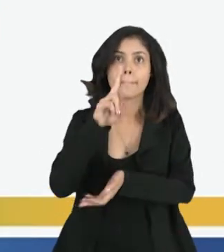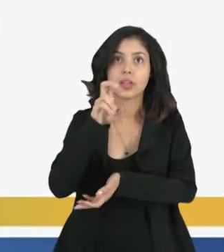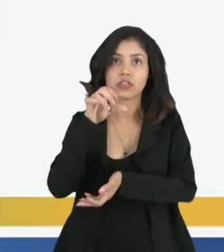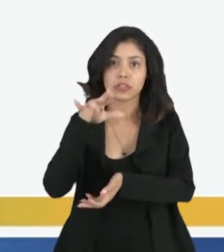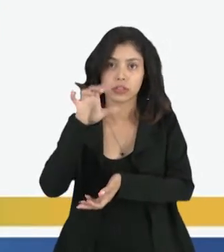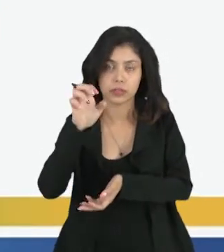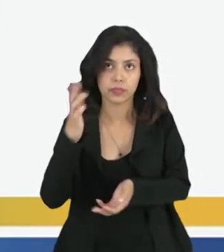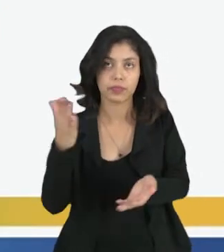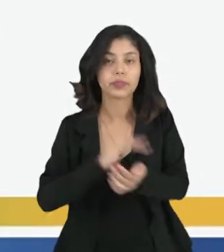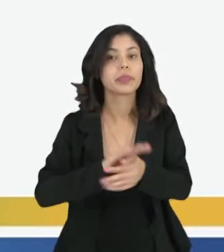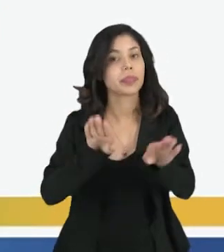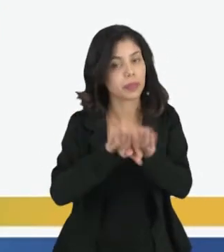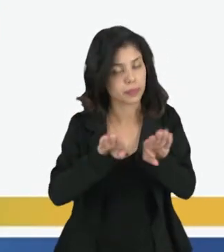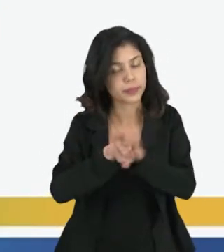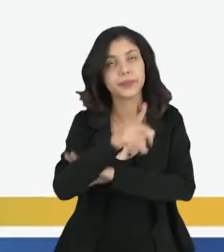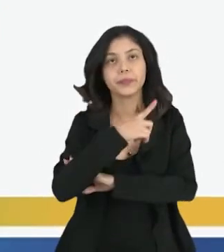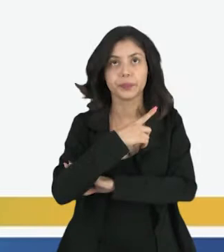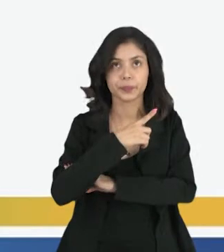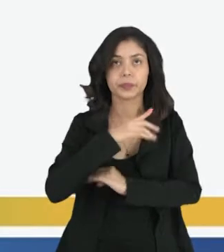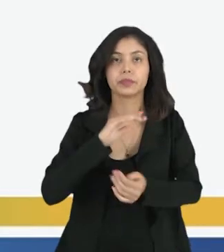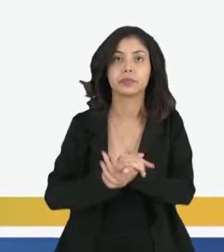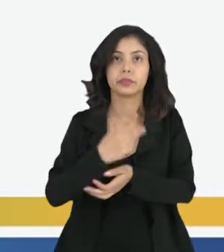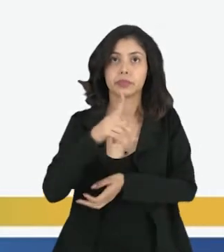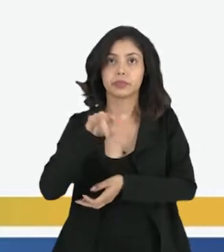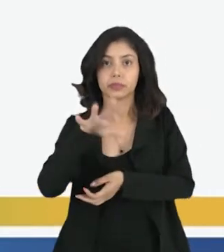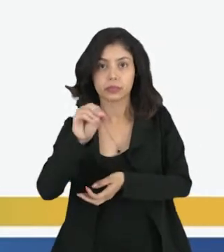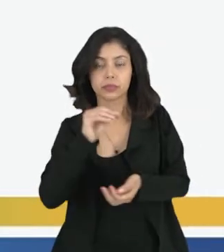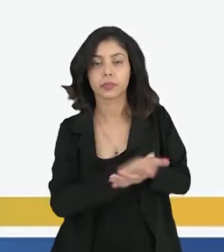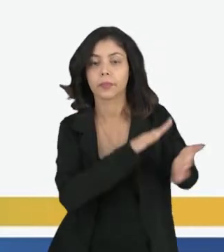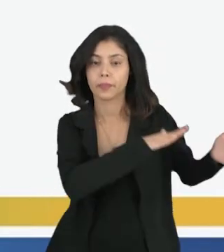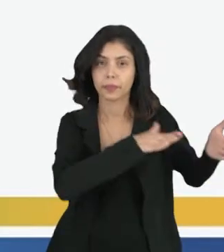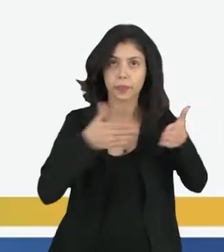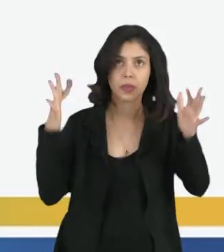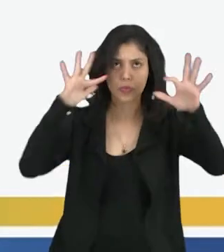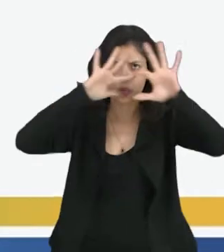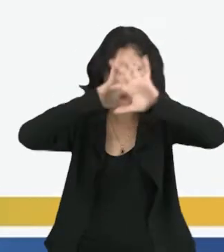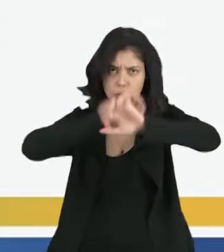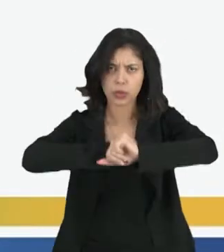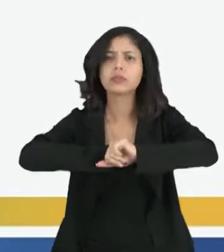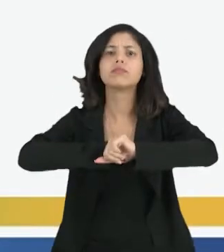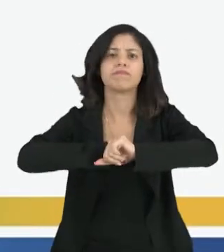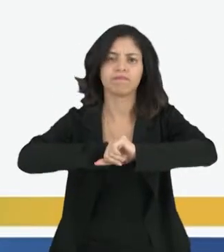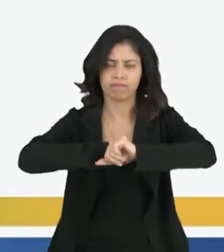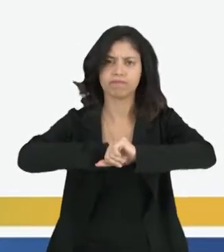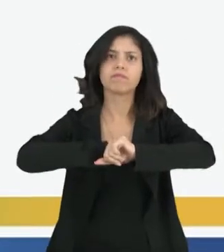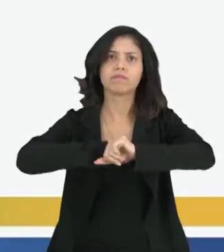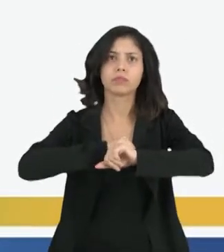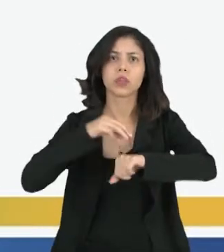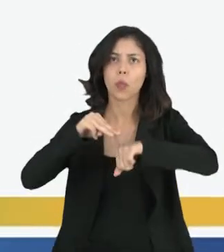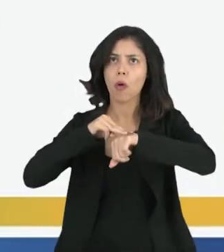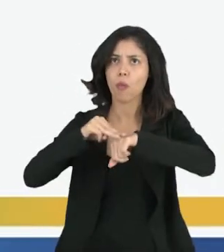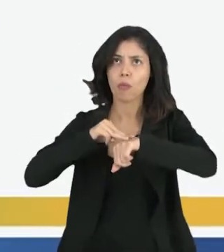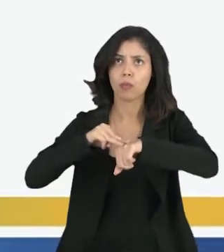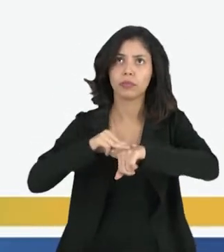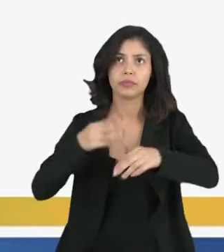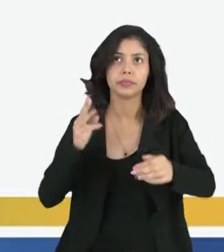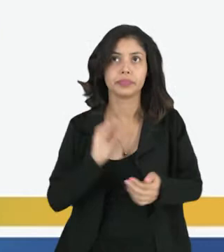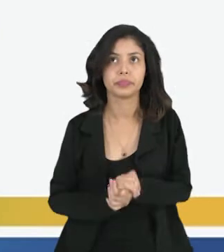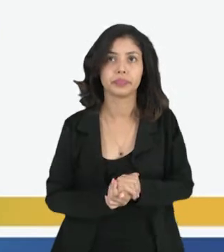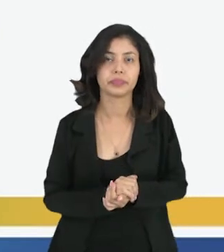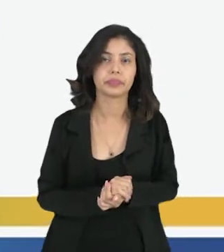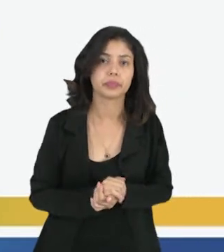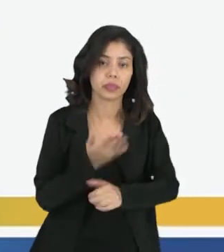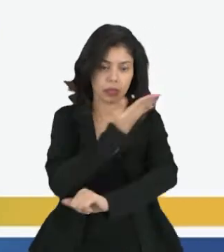planície. E aí também de planalto e a parte mais escura, o tom mais escuro aí de marrom,